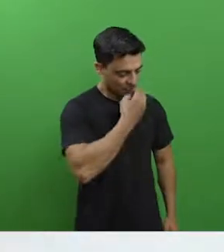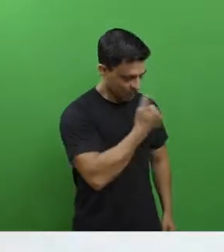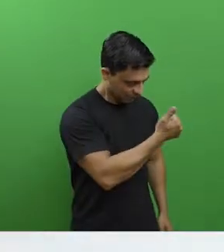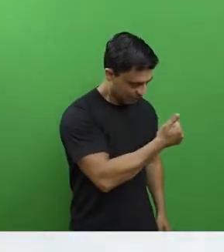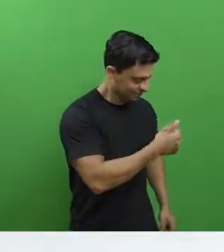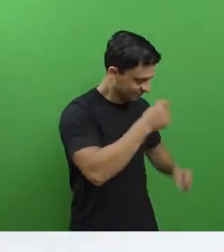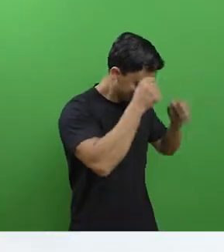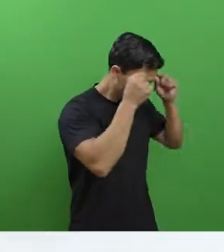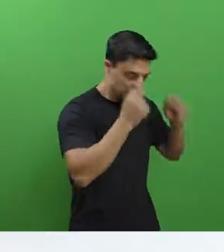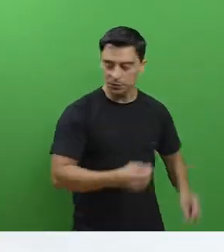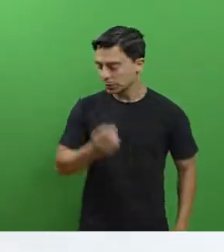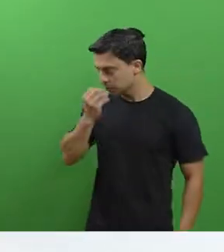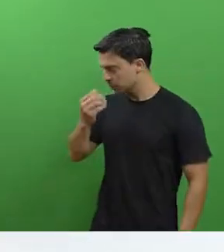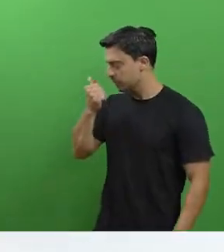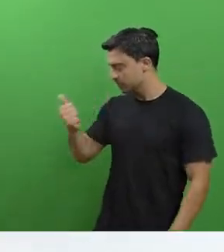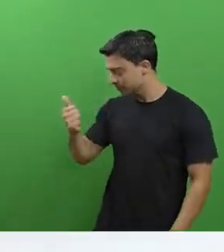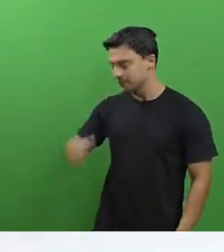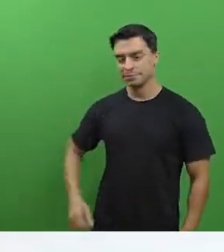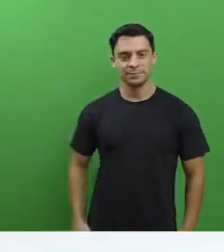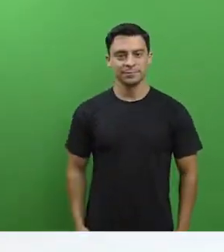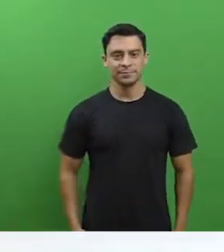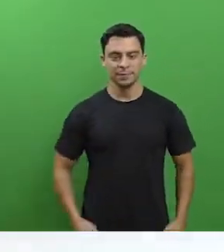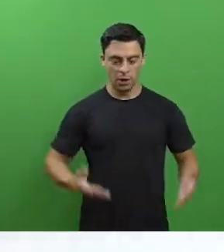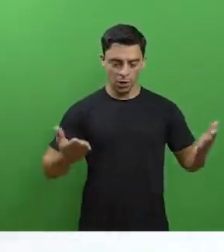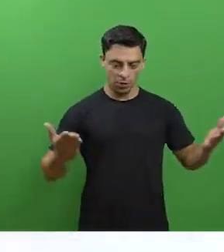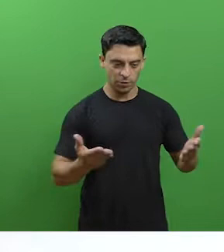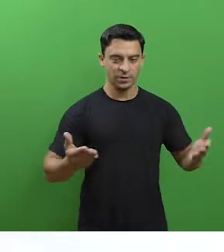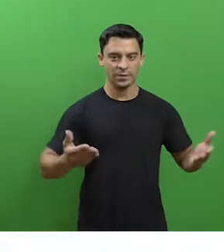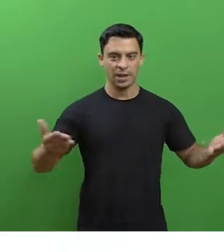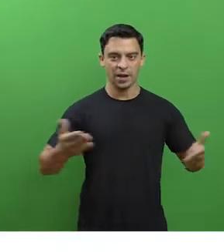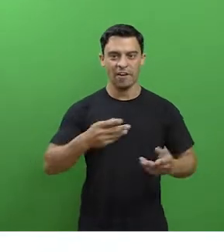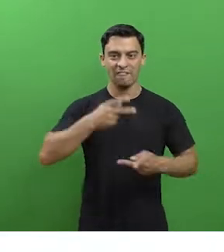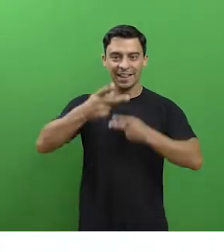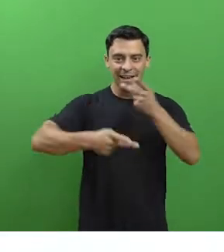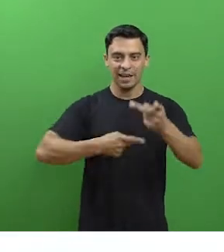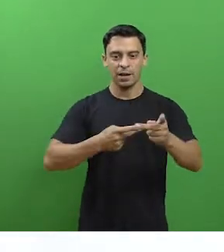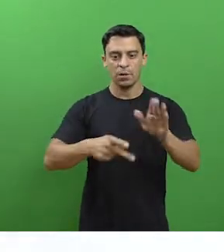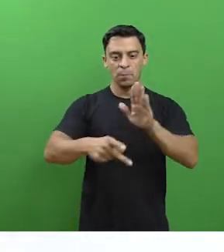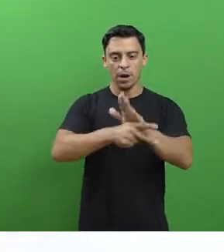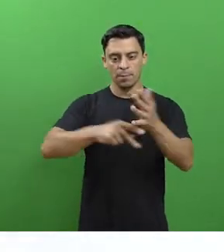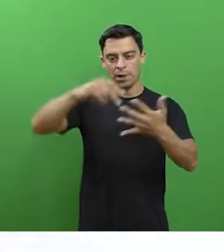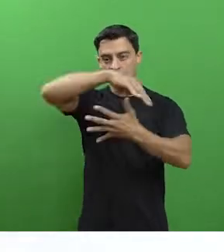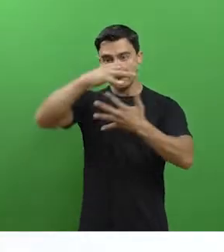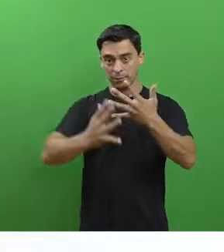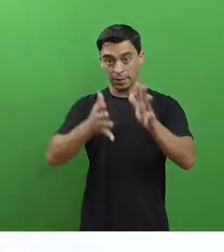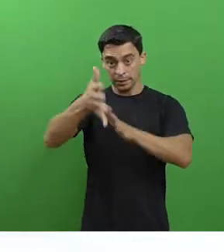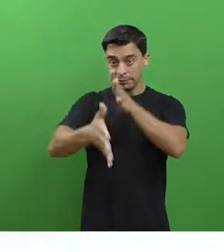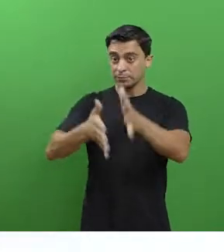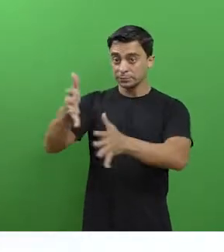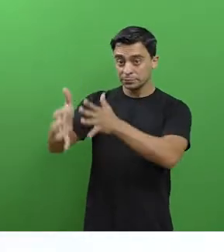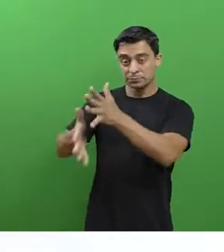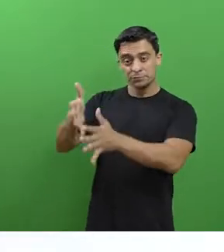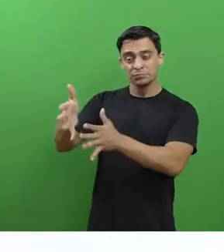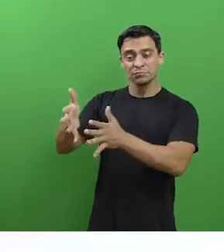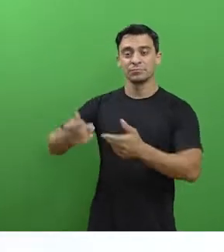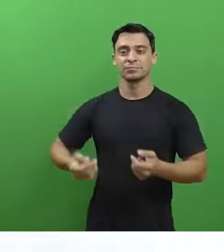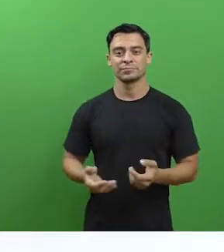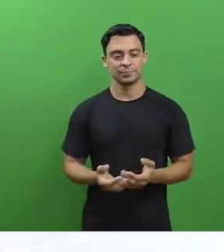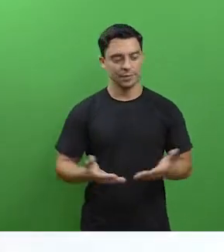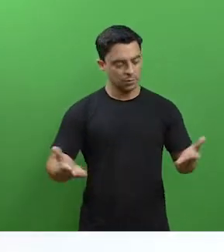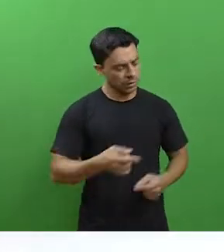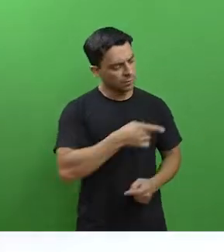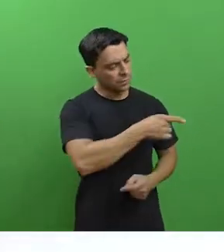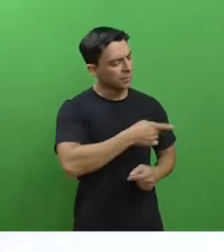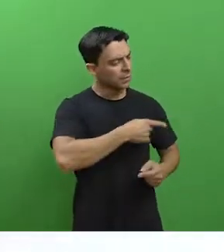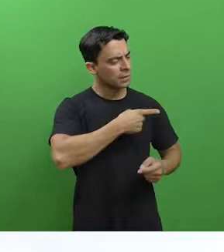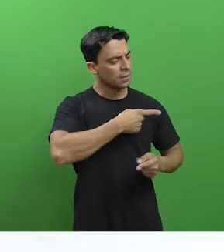Tudo bem, Joelson? Tudo bem. Hoje vamos falar sobre a língua brasileira de sinais, Libras. Mas eu gostaria